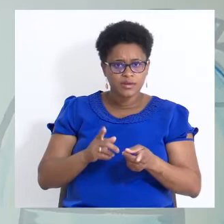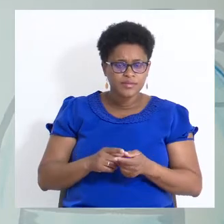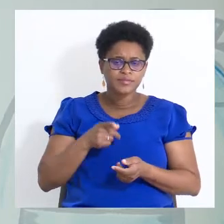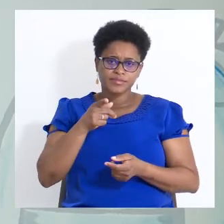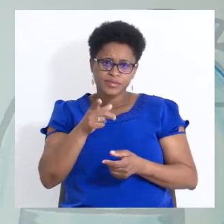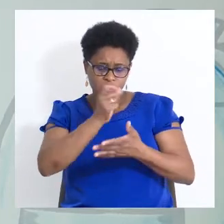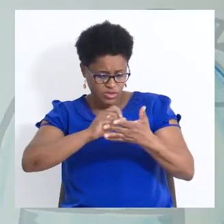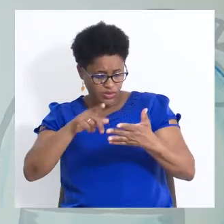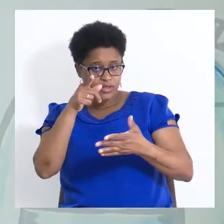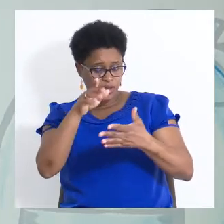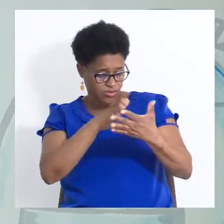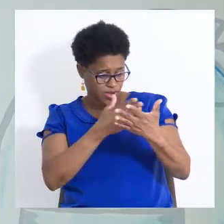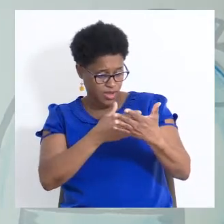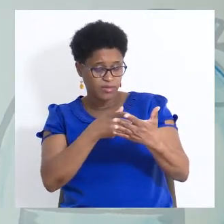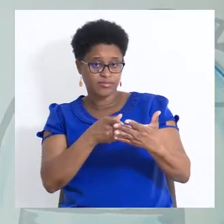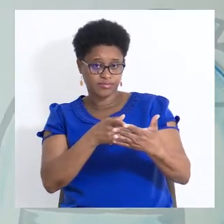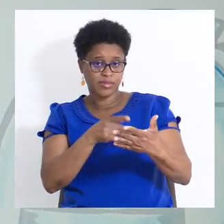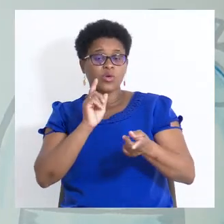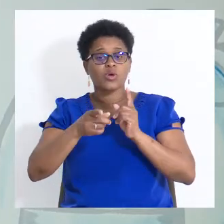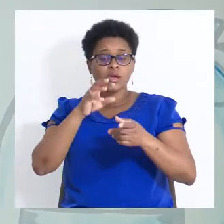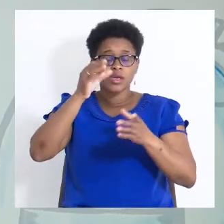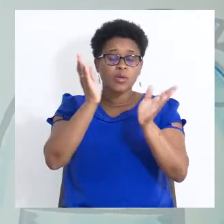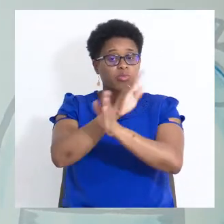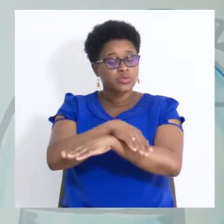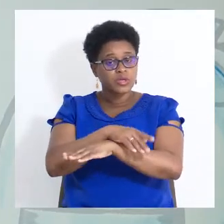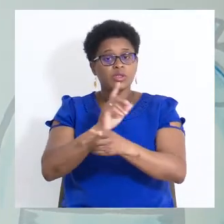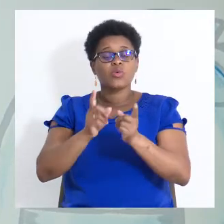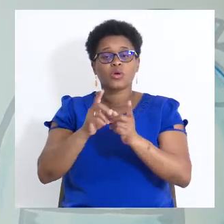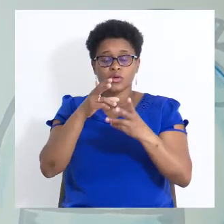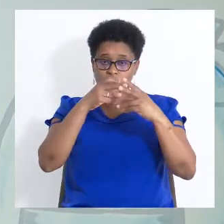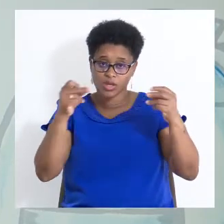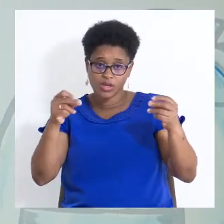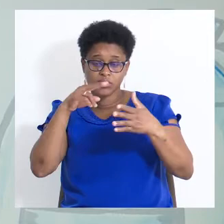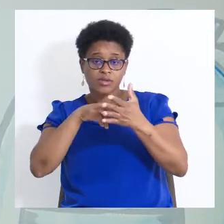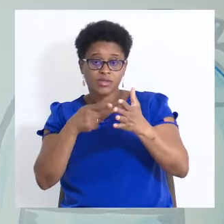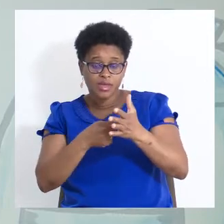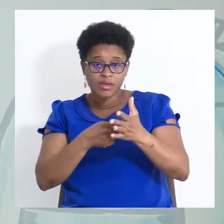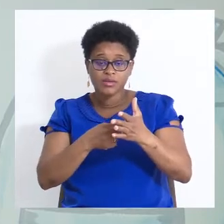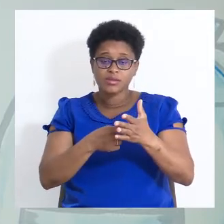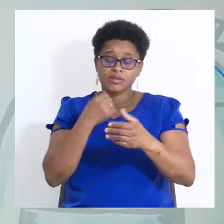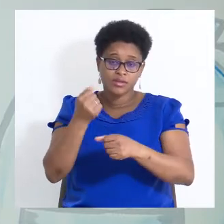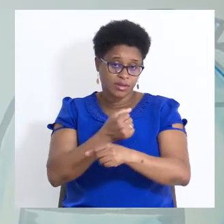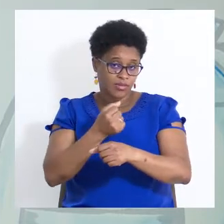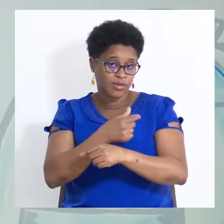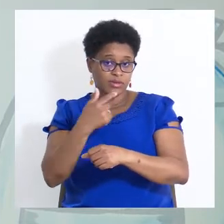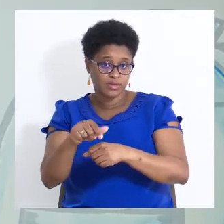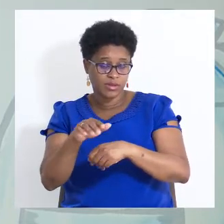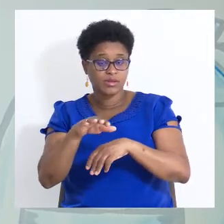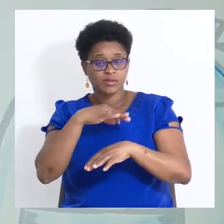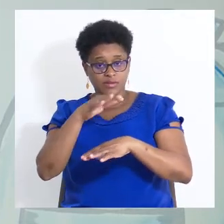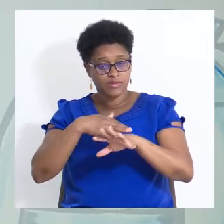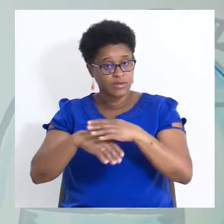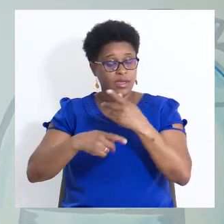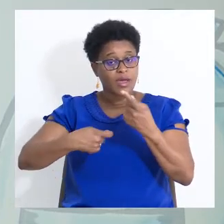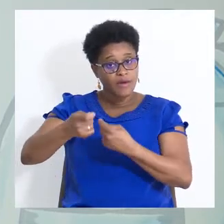Viste que, ou então anotaste lá no caderno, o que é publicidade? Que é aquele texto ou aquela técnica da produção de texto visando